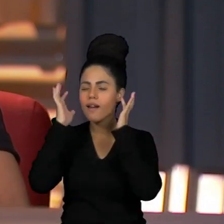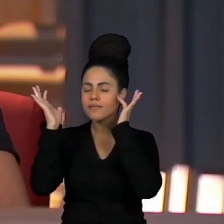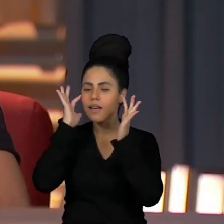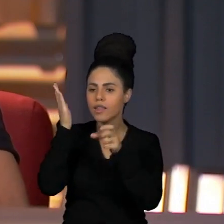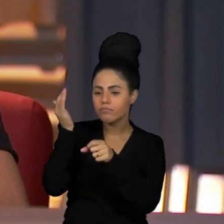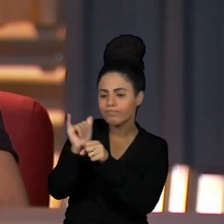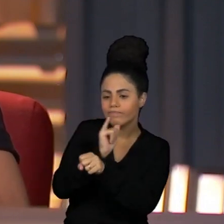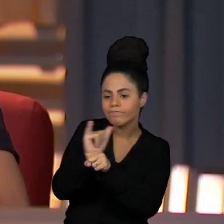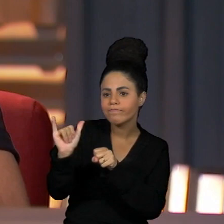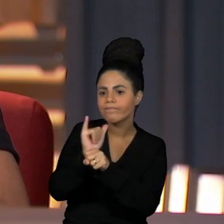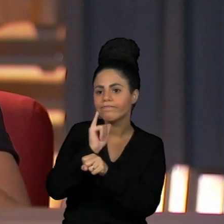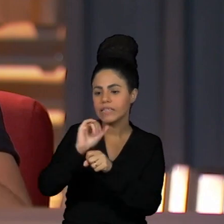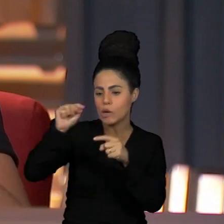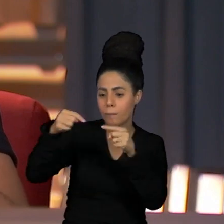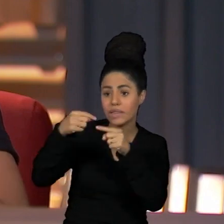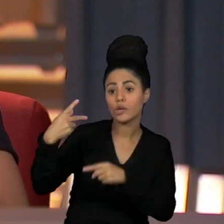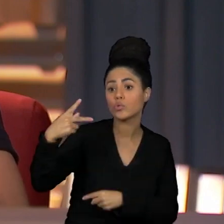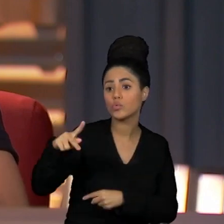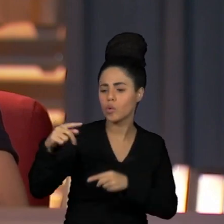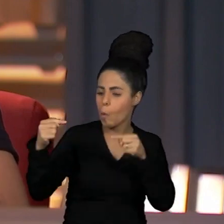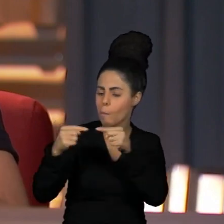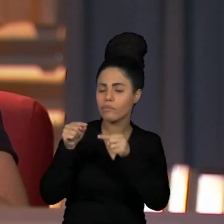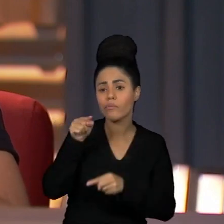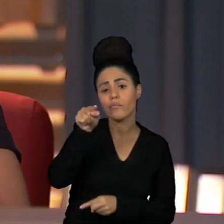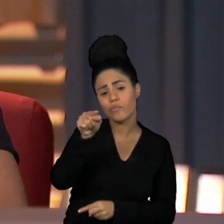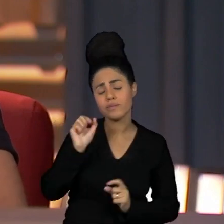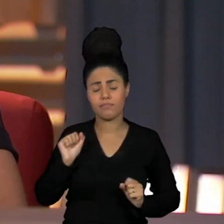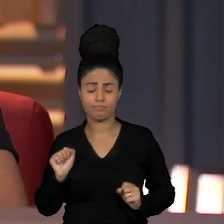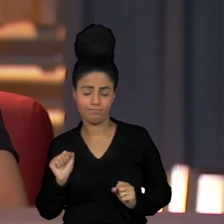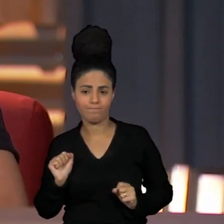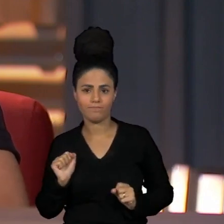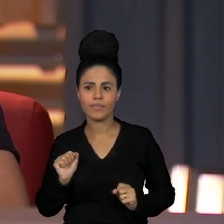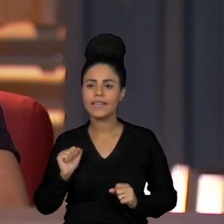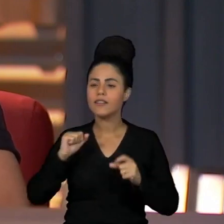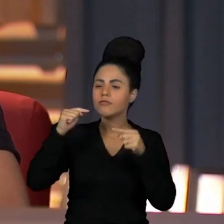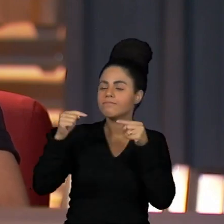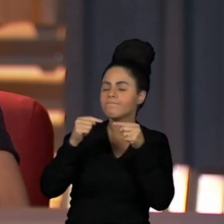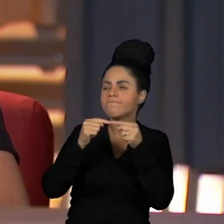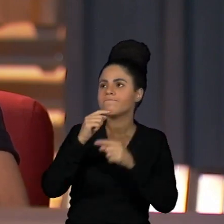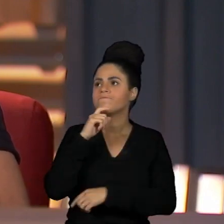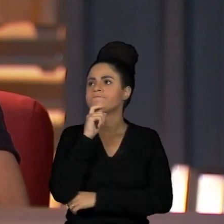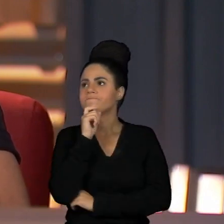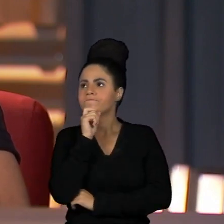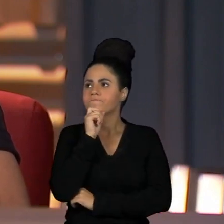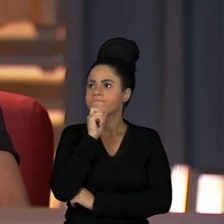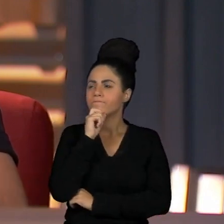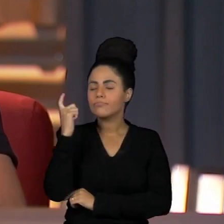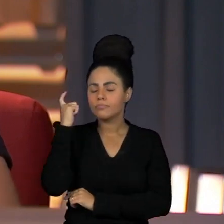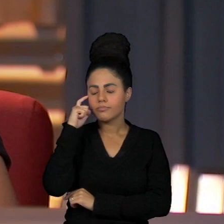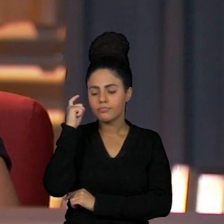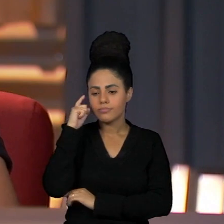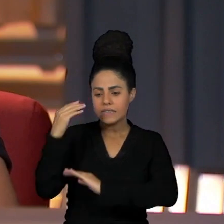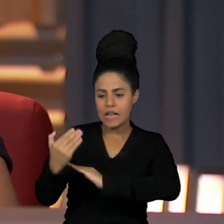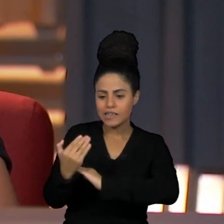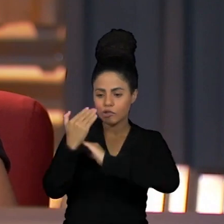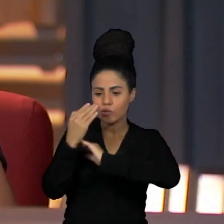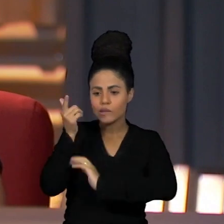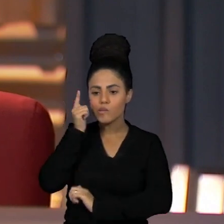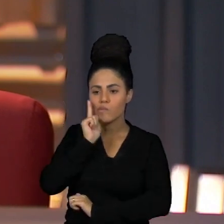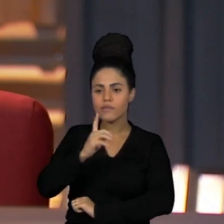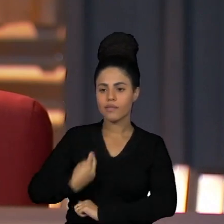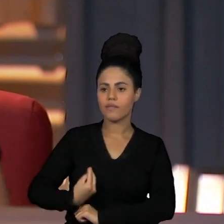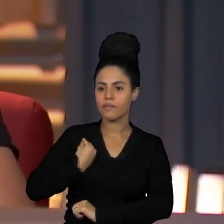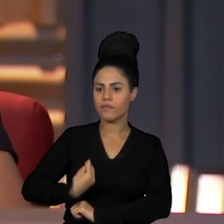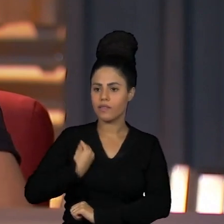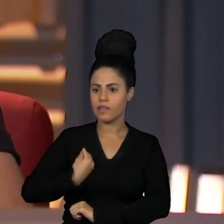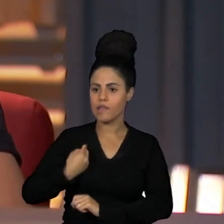às metas que você coloca. E por que ser específico? Porque te ajuda em qualquer coisa que você quer alcançar na sua vida. Então, por exemplo, eu